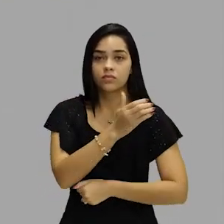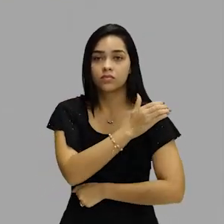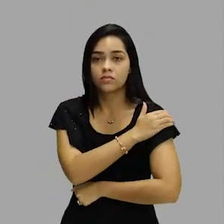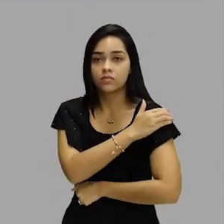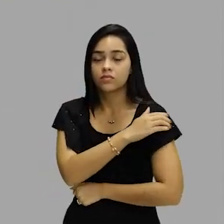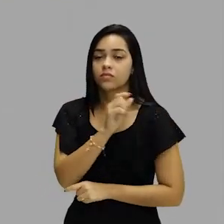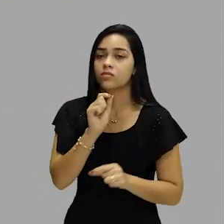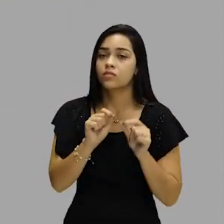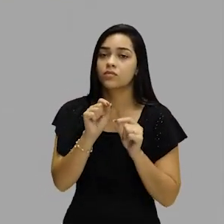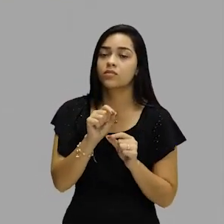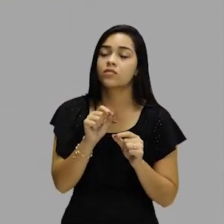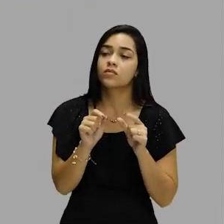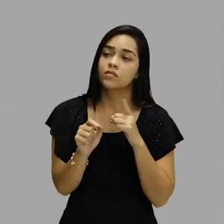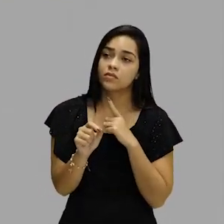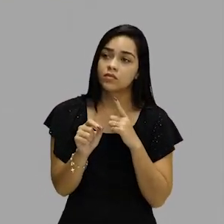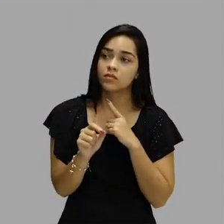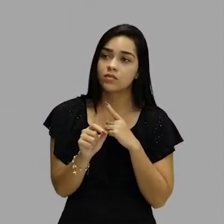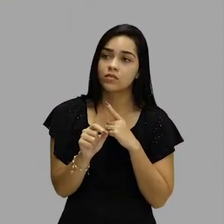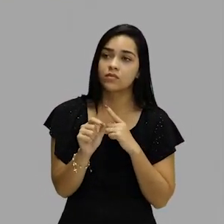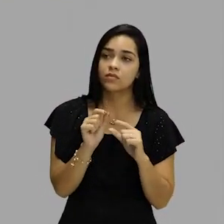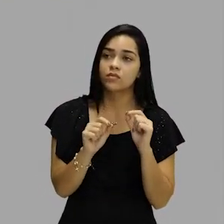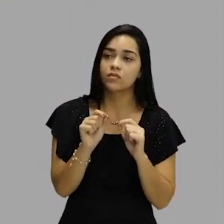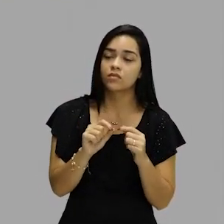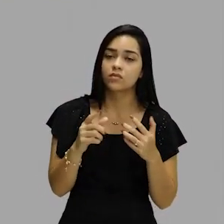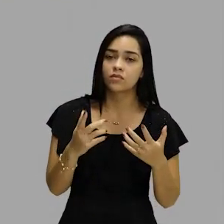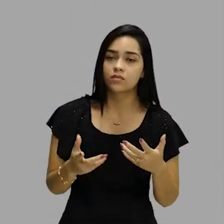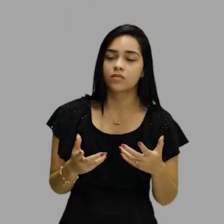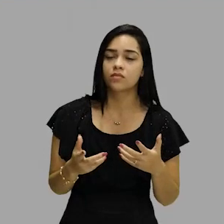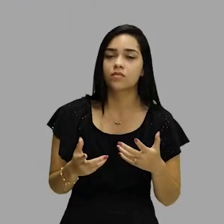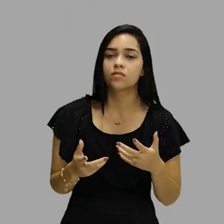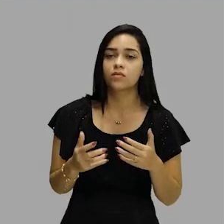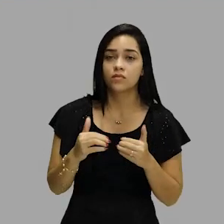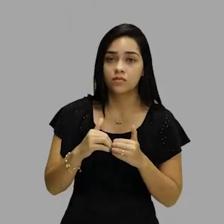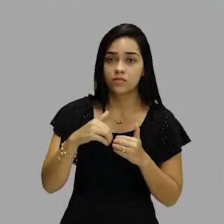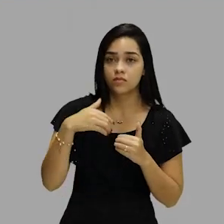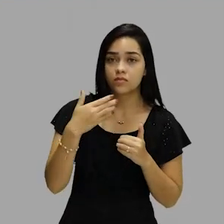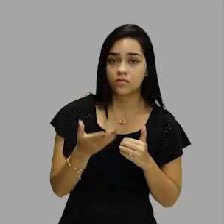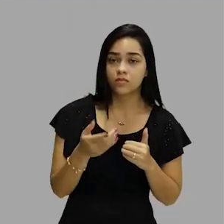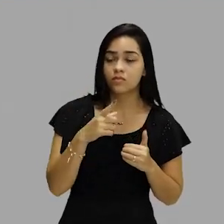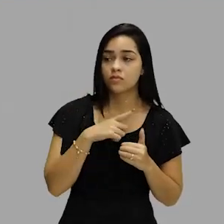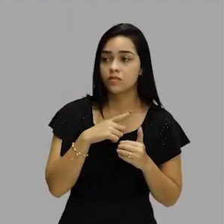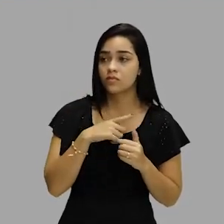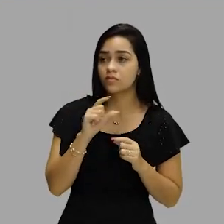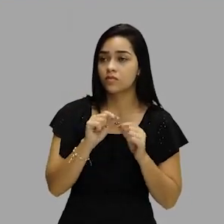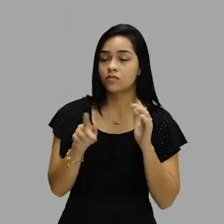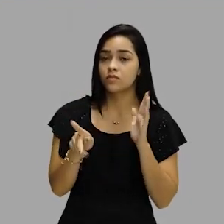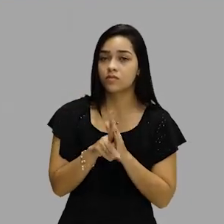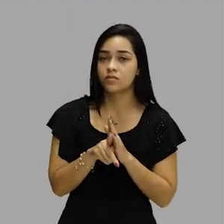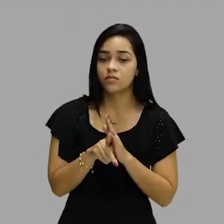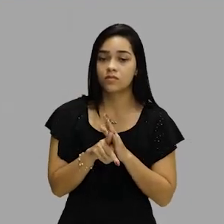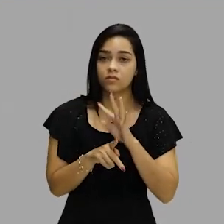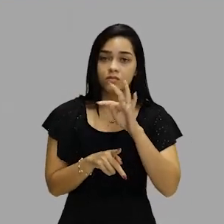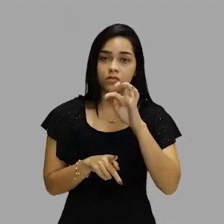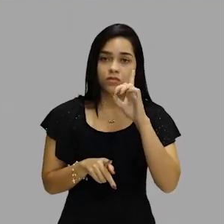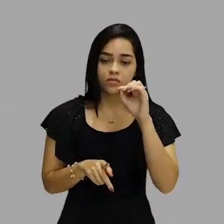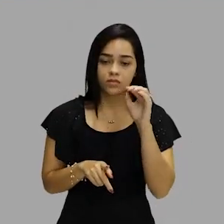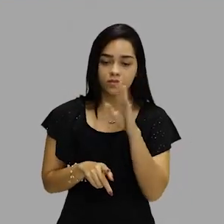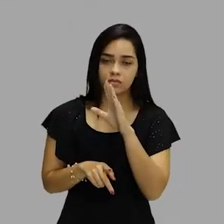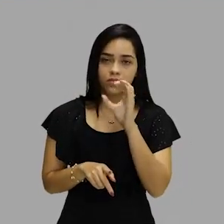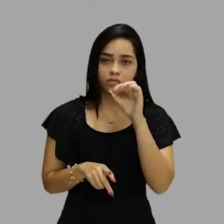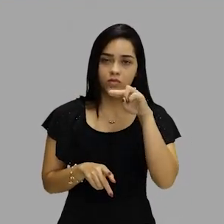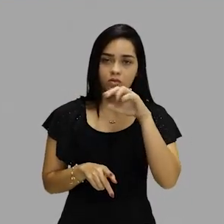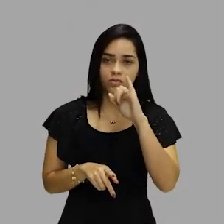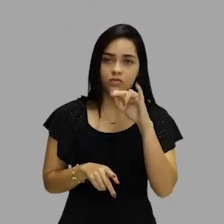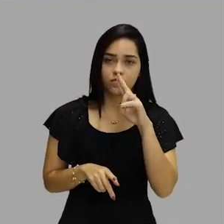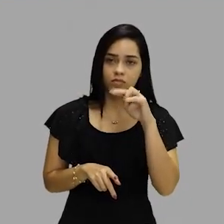ele é formado, ele vai ter na sua parte externa uma camada de tecido conjuntivo, tá?